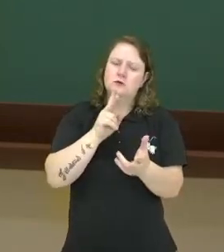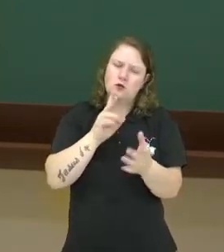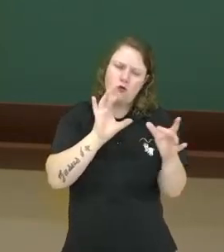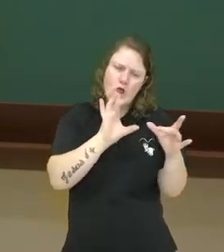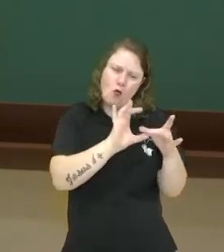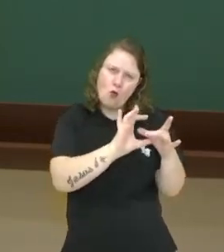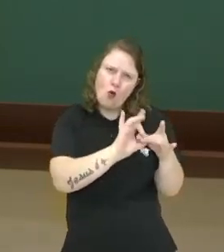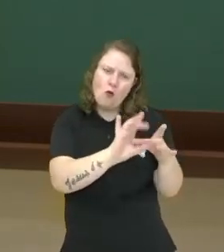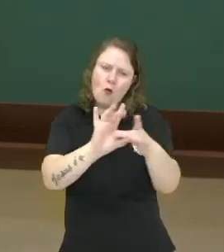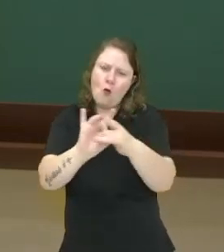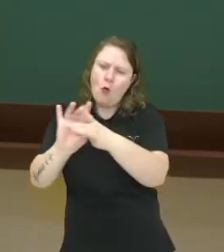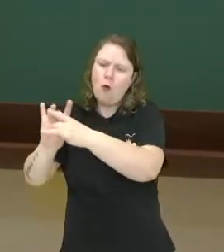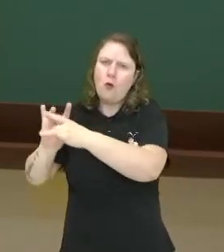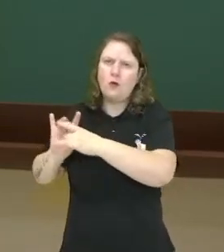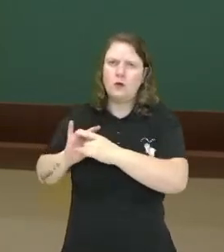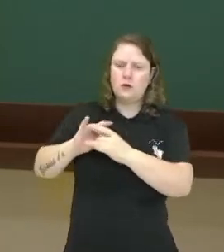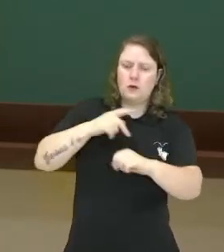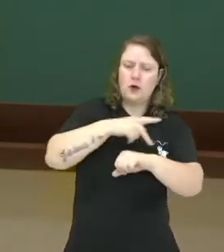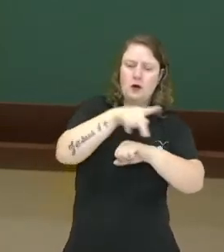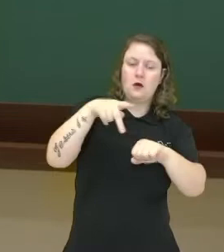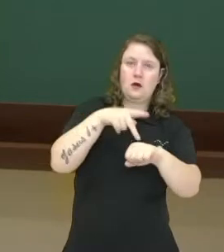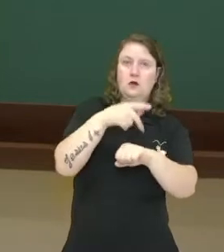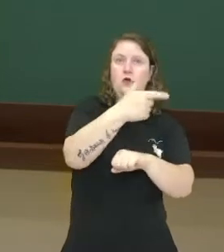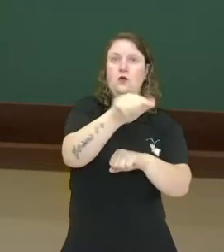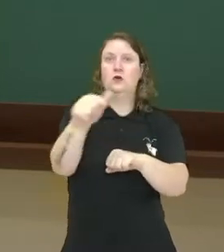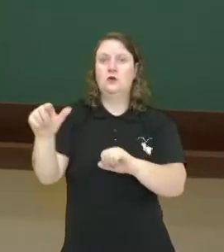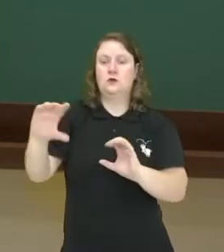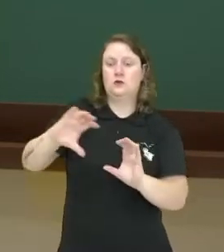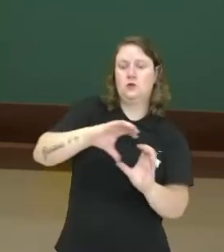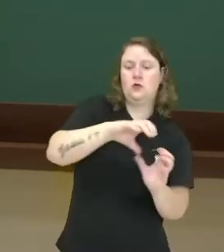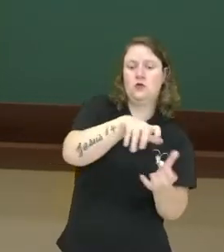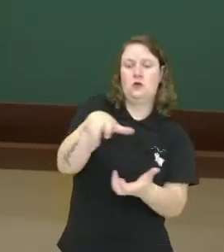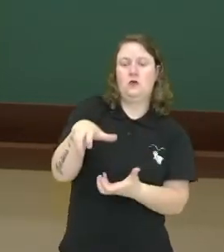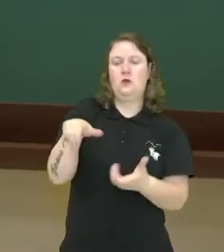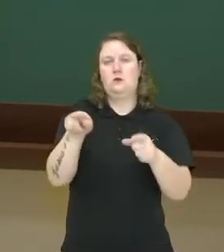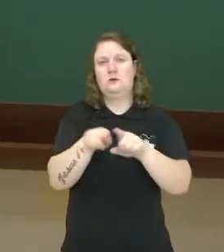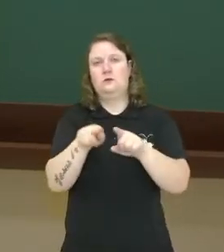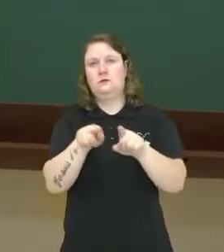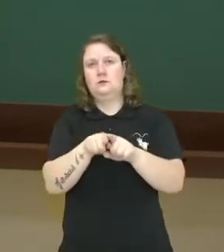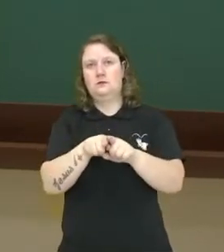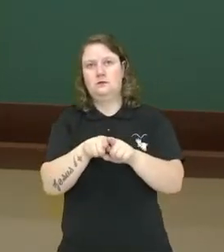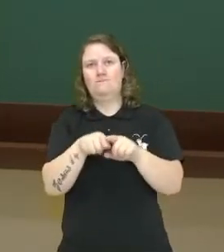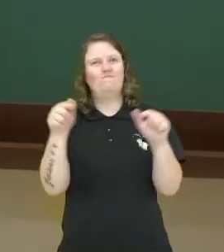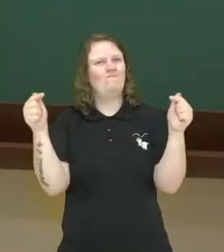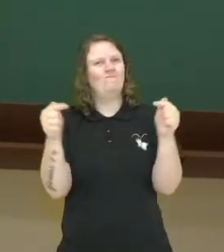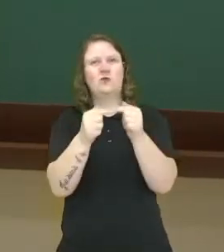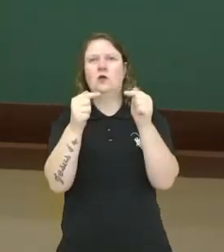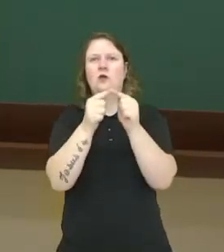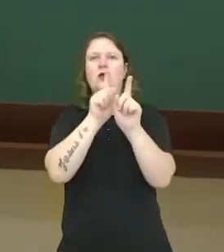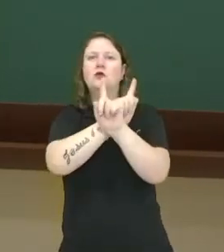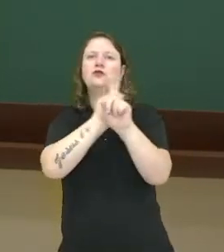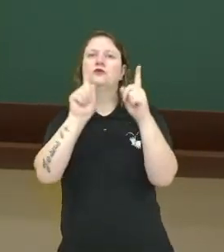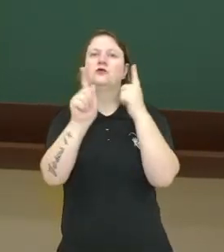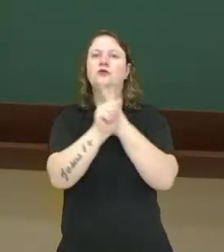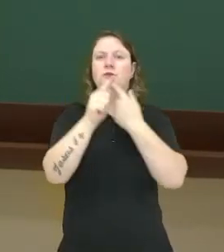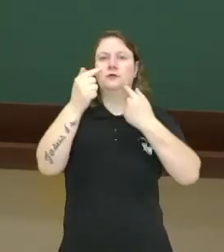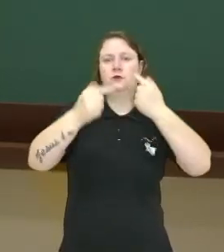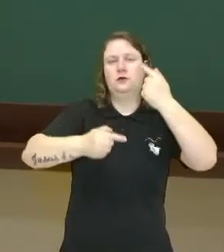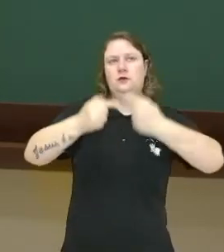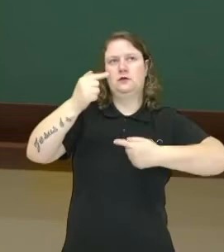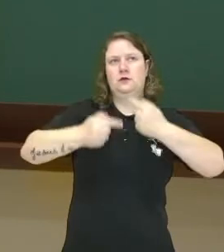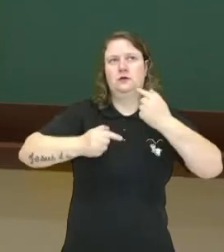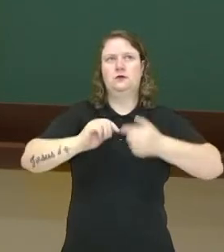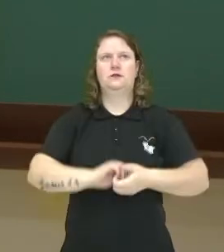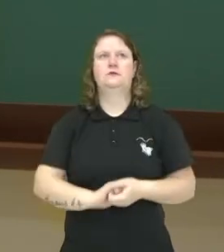isso, todo esse conjunto de termos que nós estamos falando, estão ligados à geopolítica, certo? Então é importantíssimo a gente refletir